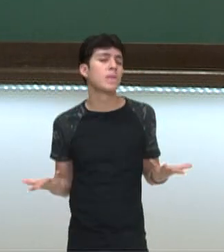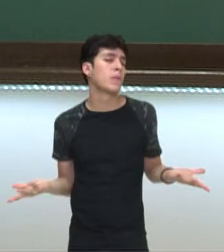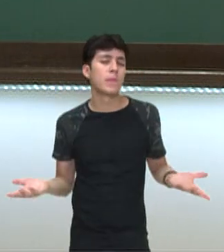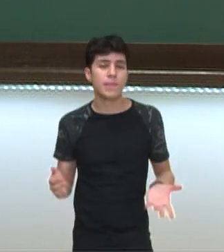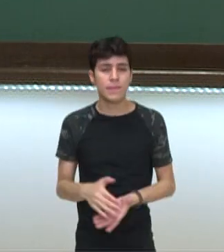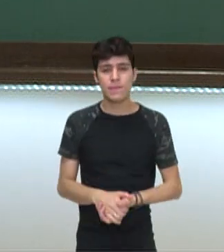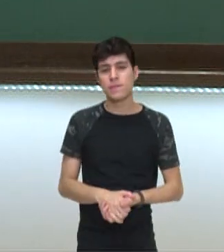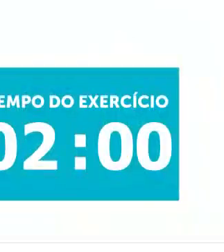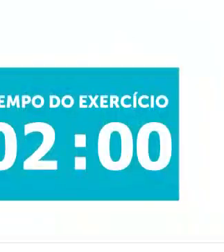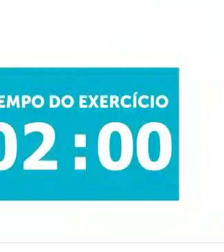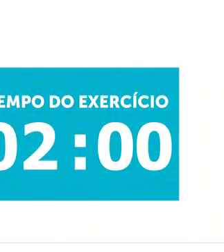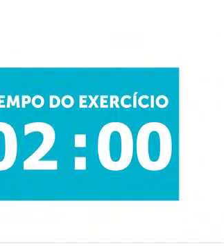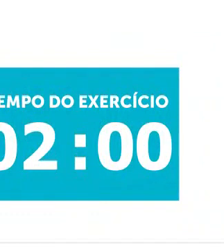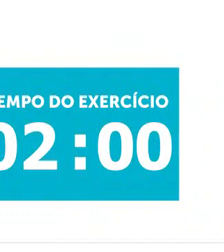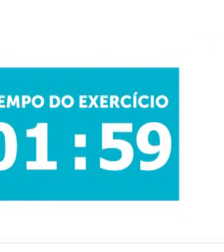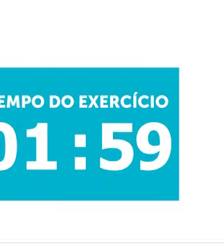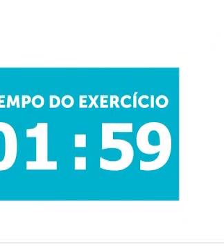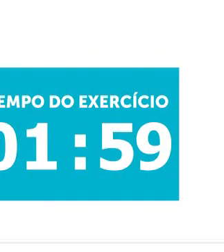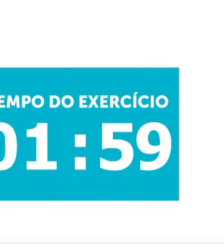para vocês.